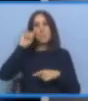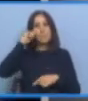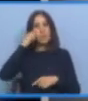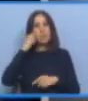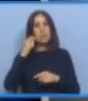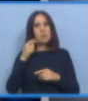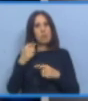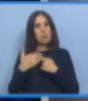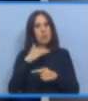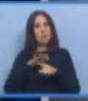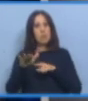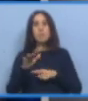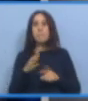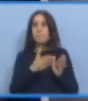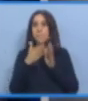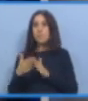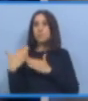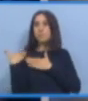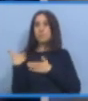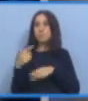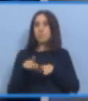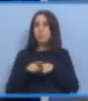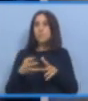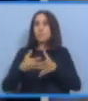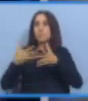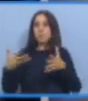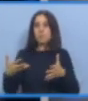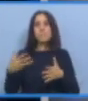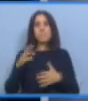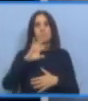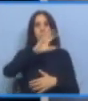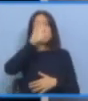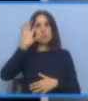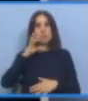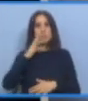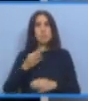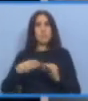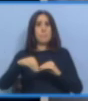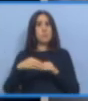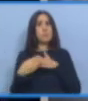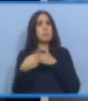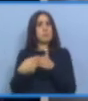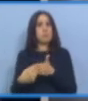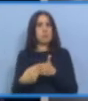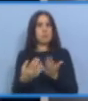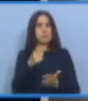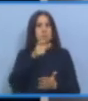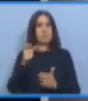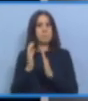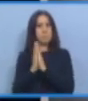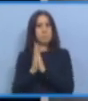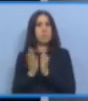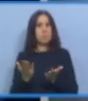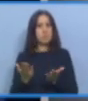que há aqui também responsabilidades políticas grandes de todos os países e também de liderança